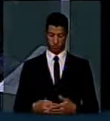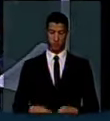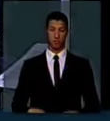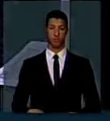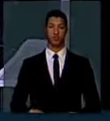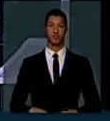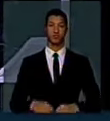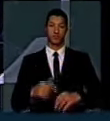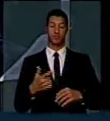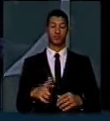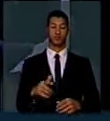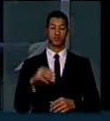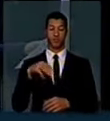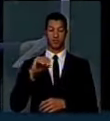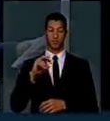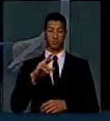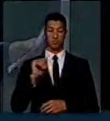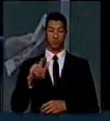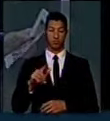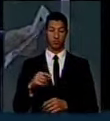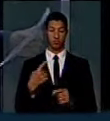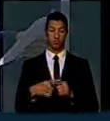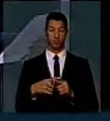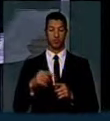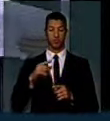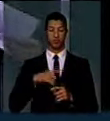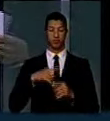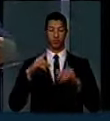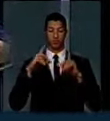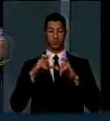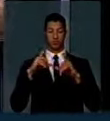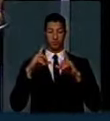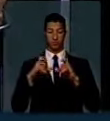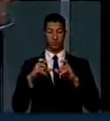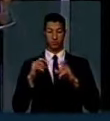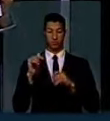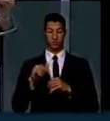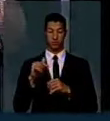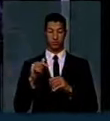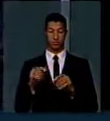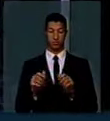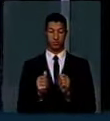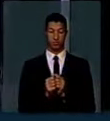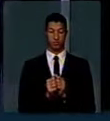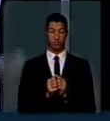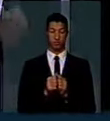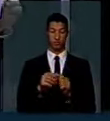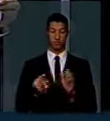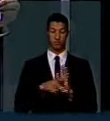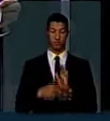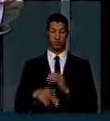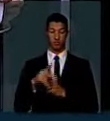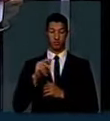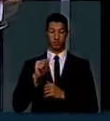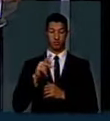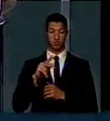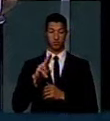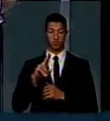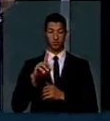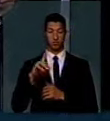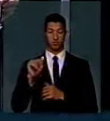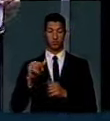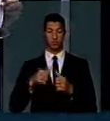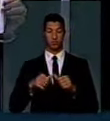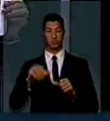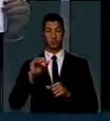tem moral para fazer isso. Por quê? Porque tem uma foto comigo aqui, tirada na Papuda, onde está aqui o